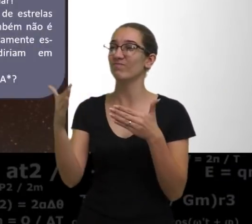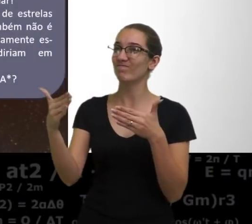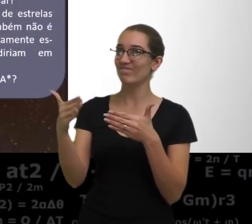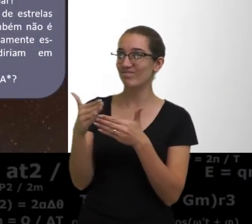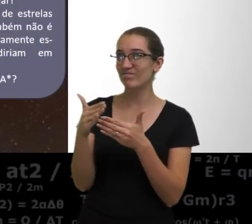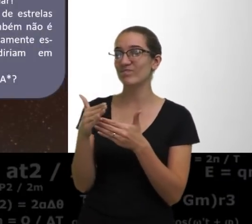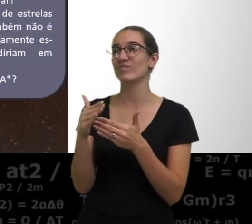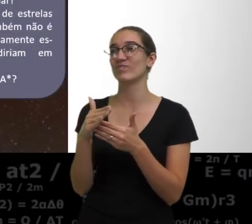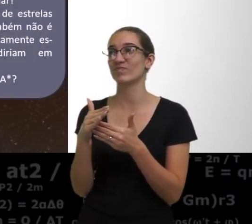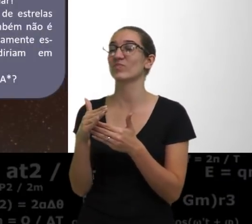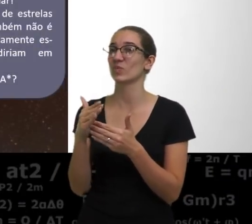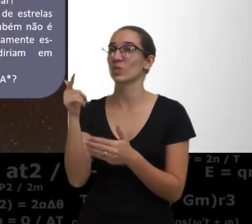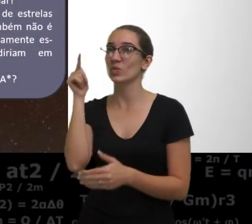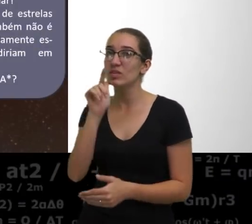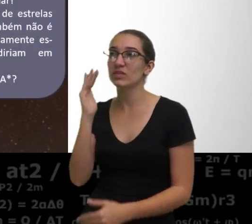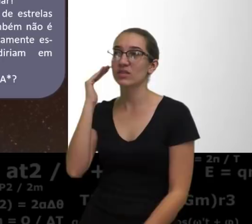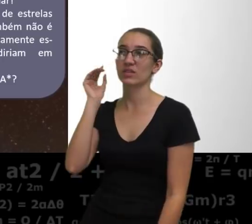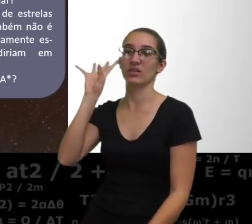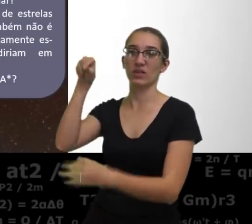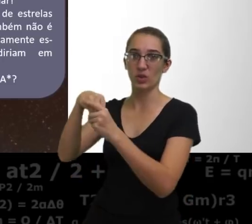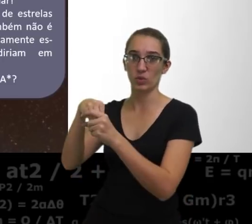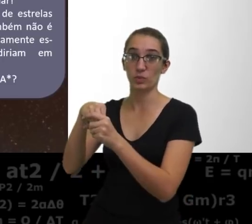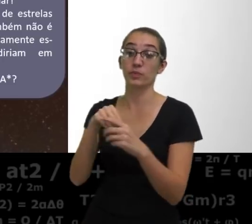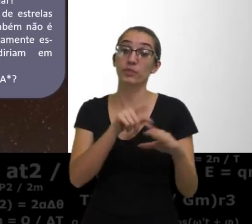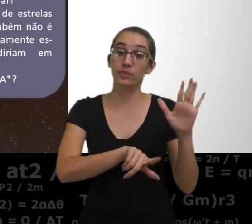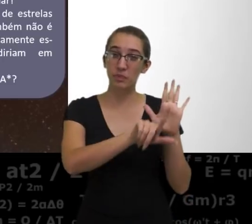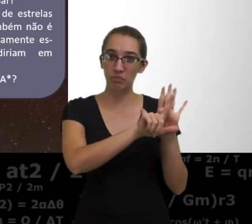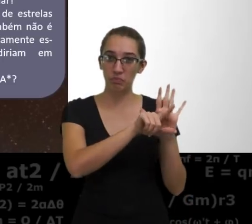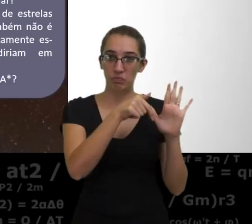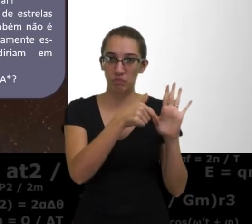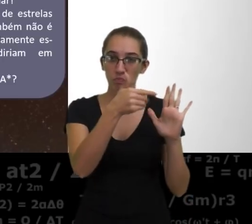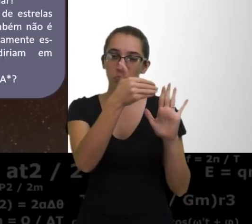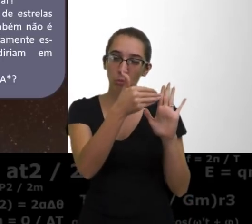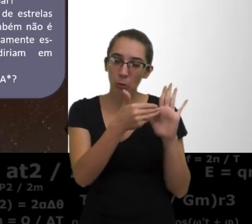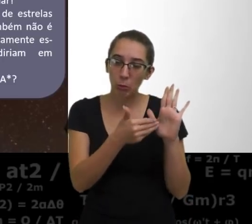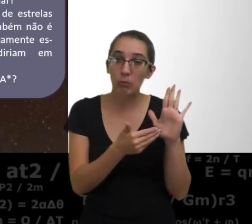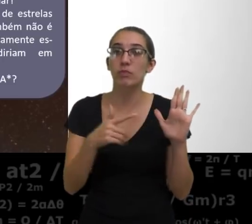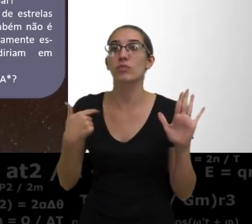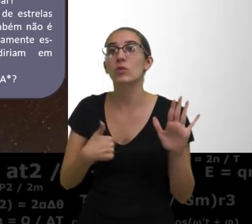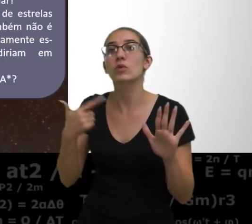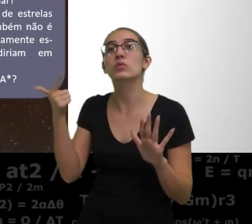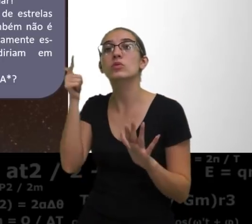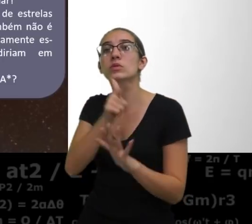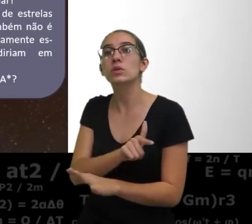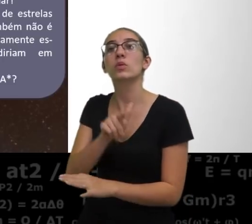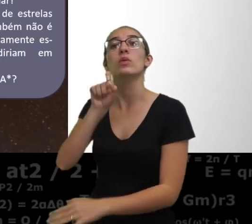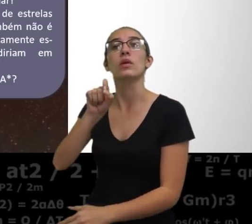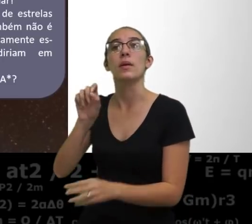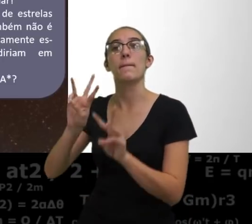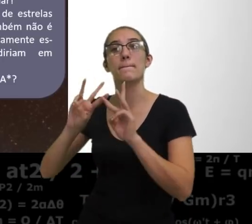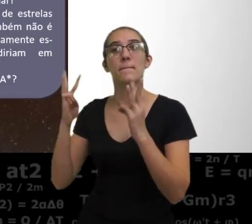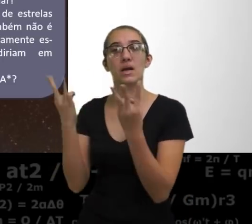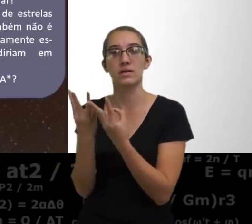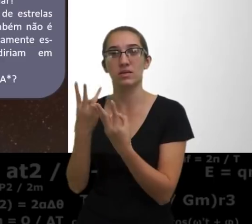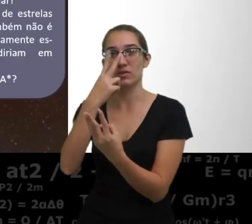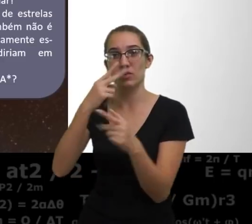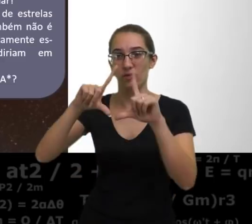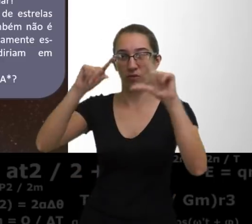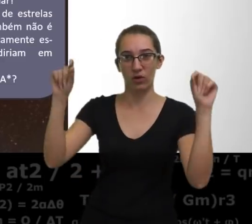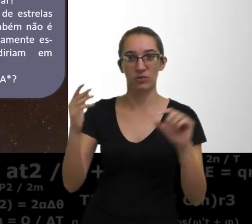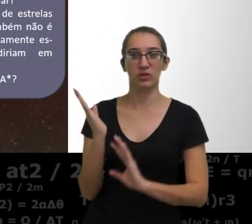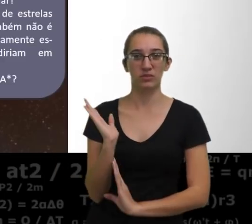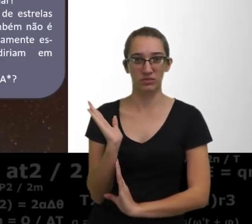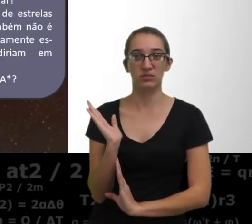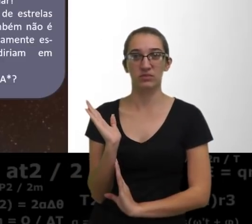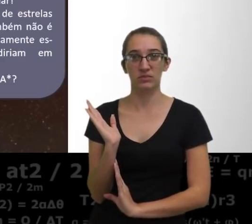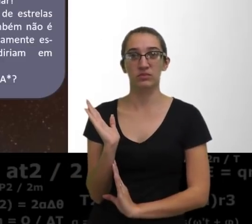obteve-se uma massa de 3,6 vezes 10 na 6. Então, 3,6 milhões de vezes a massa do Sol